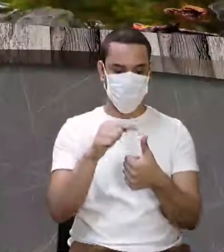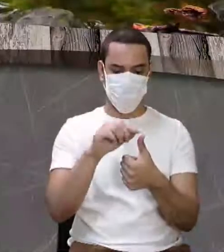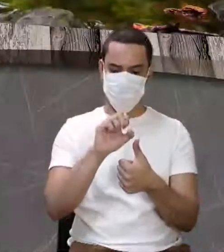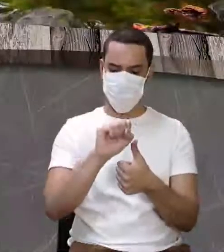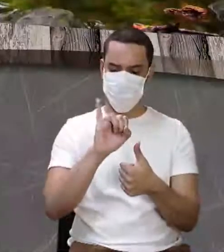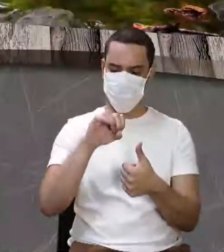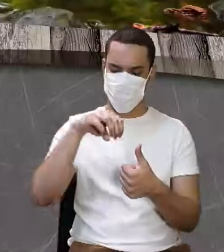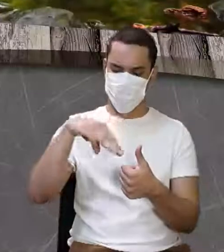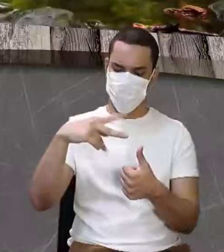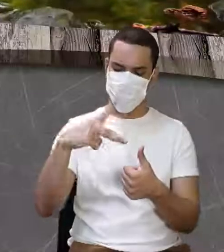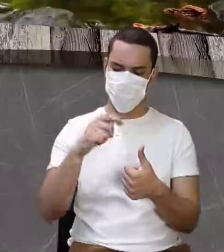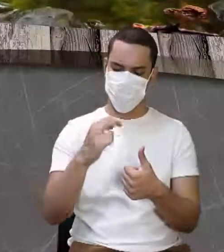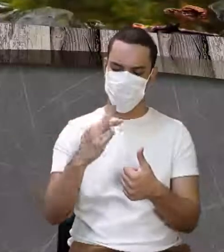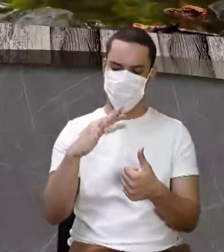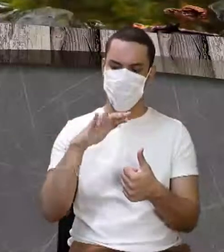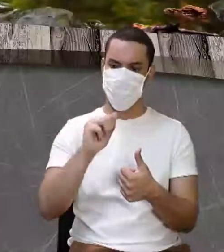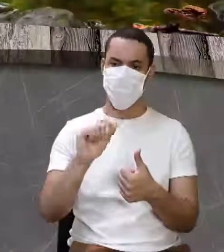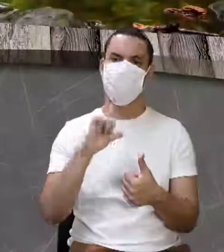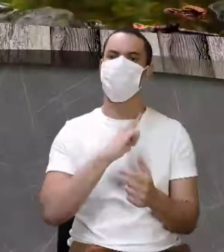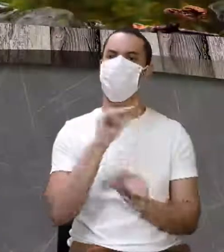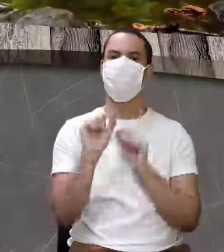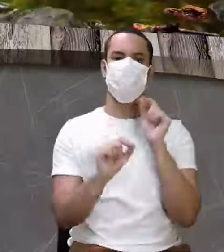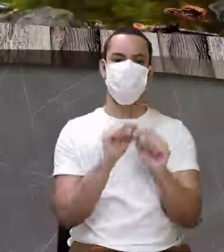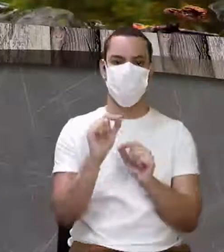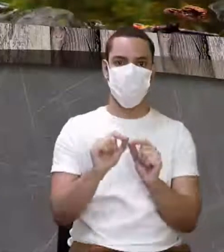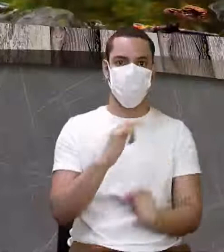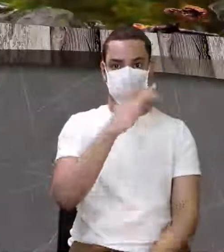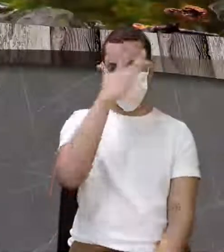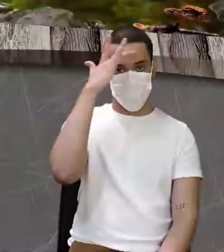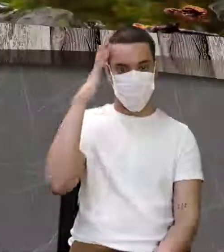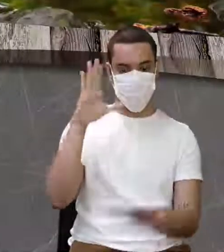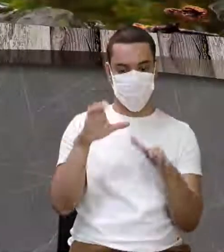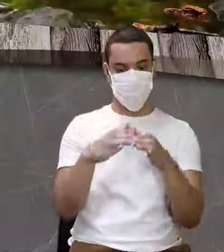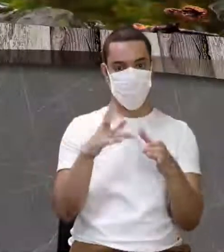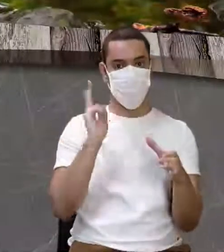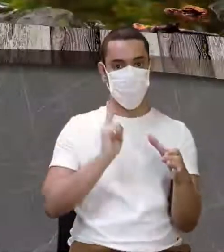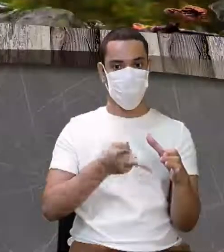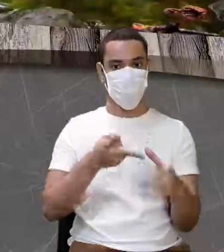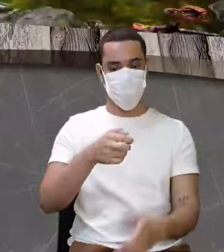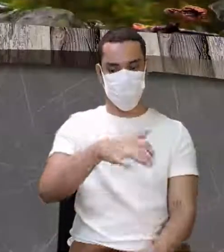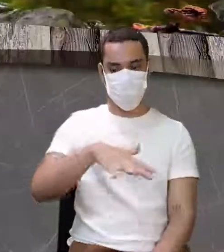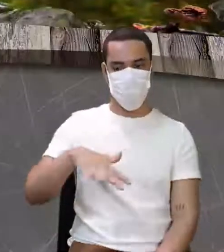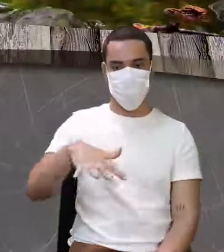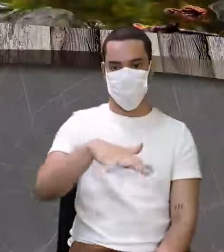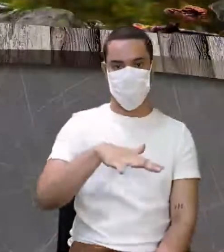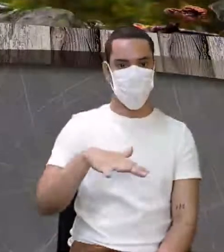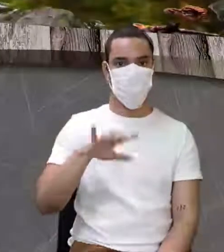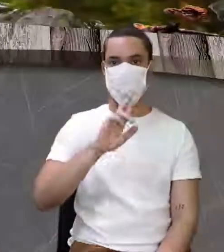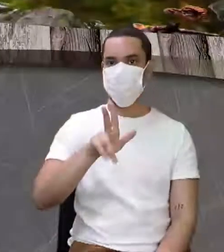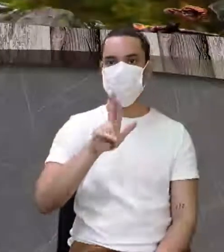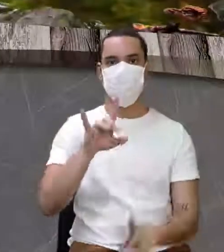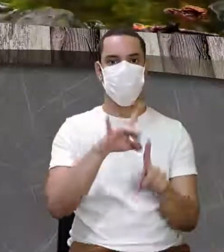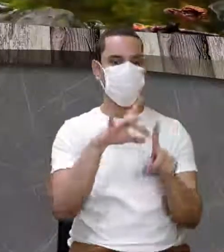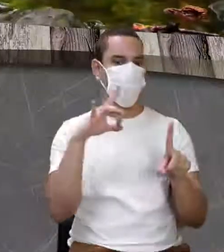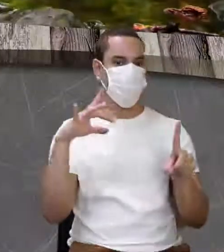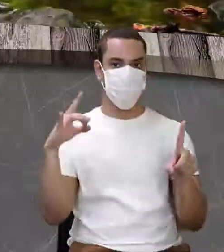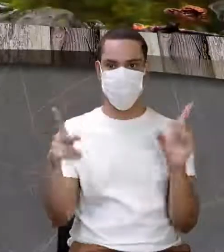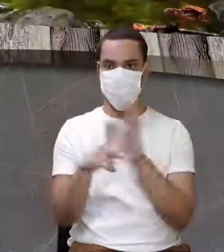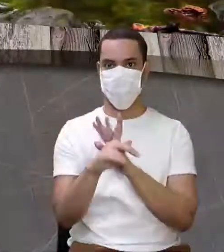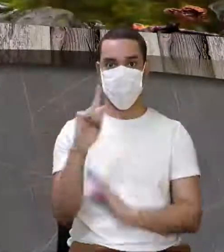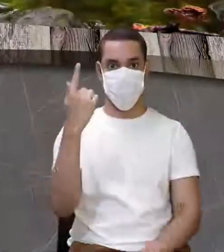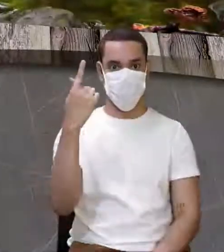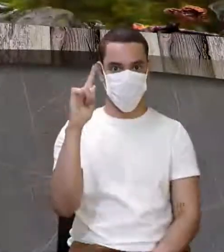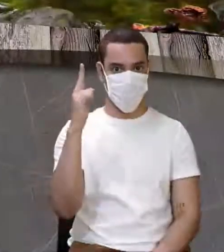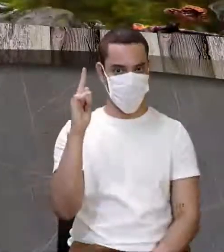simpatria, o que você vai ter? Esses indivíduos vão estar no mesmo ambiente. Eles não vão estar isolados geograficamente,